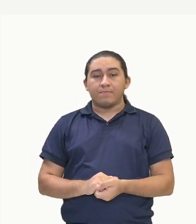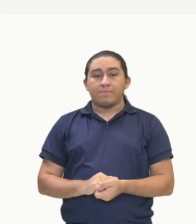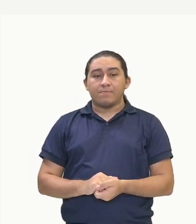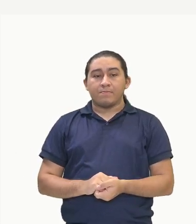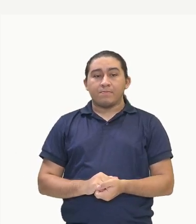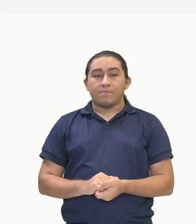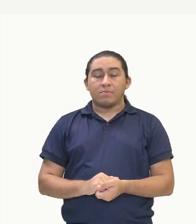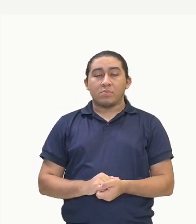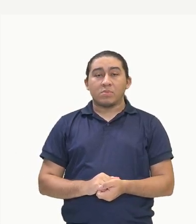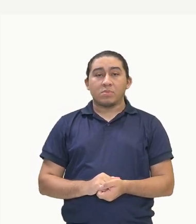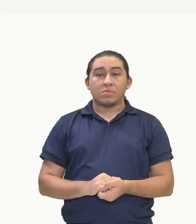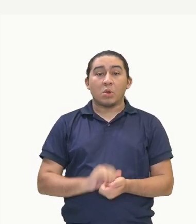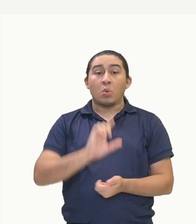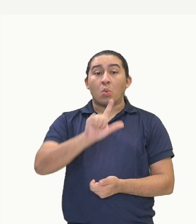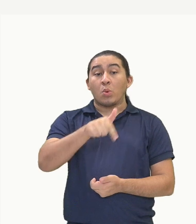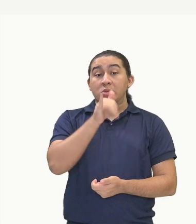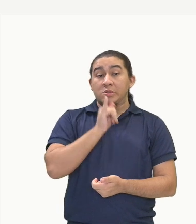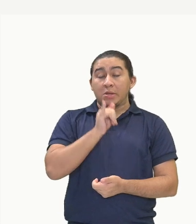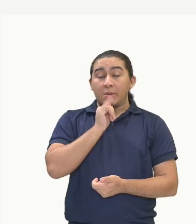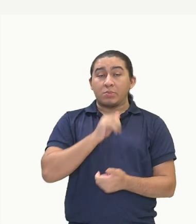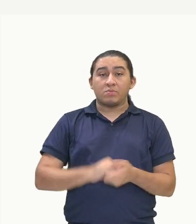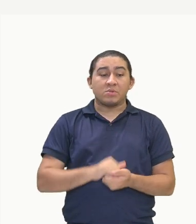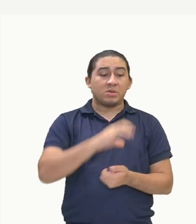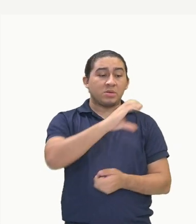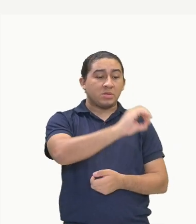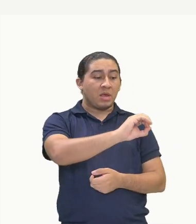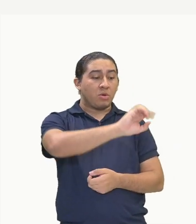Último exemplo, como ficaria